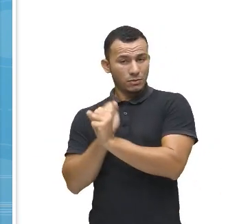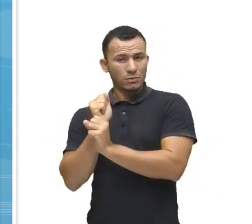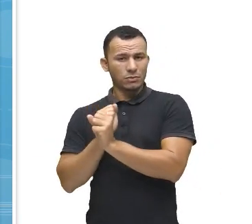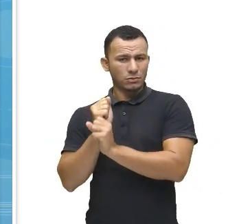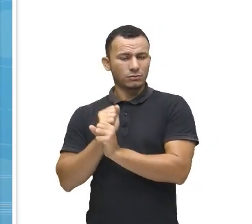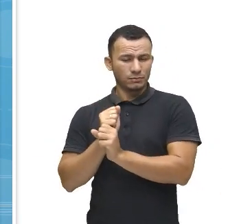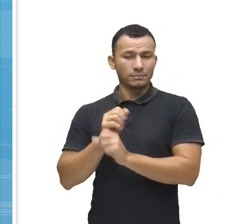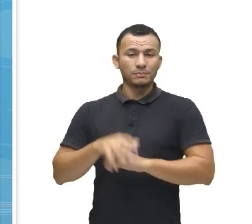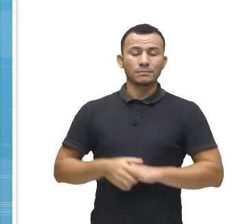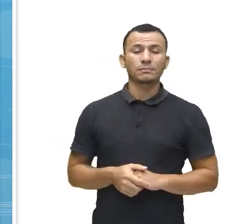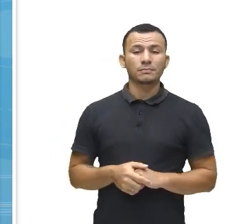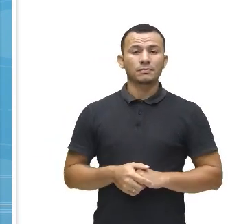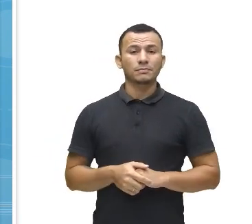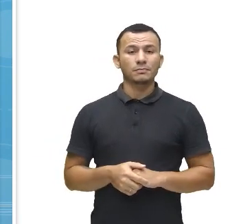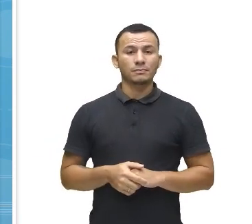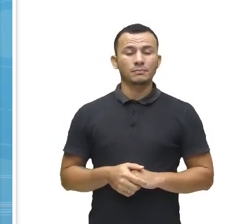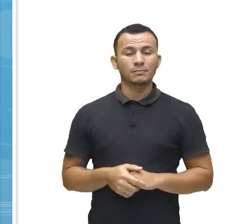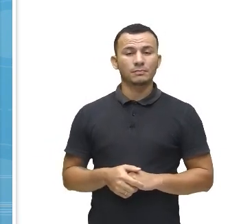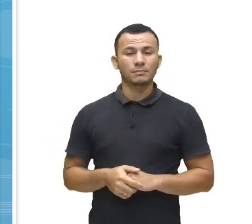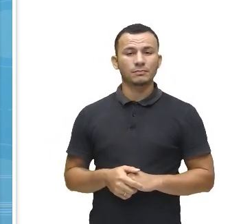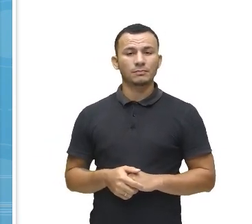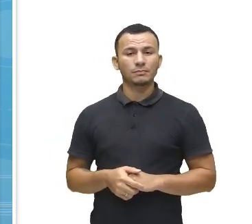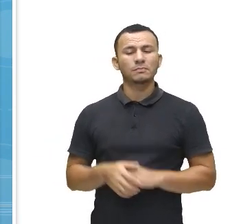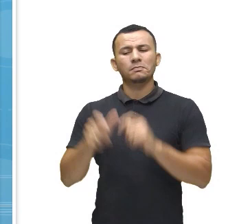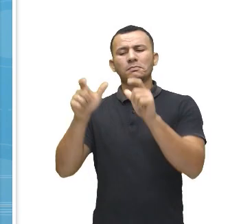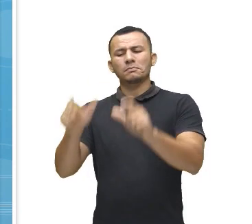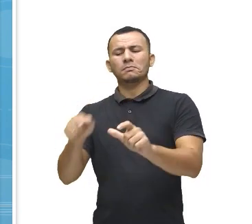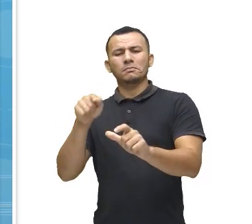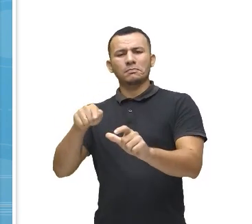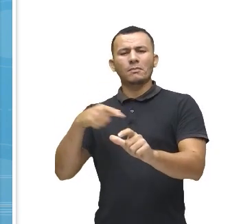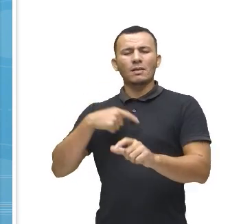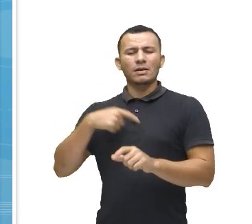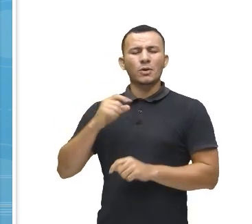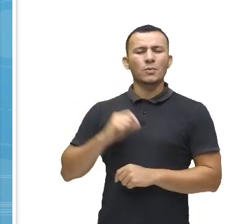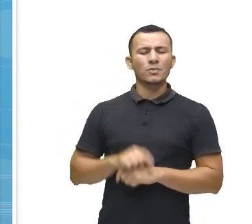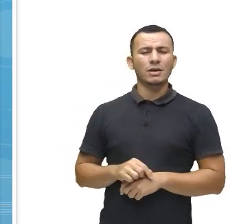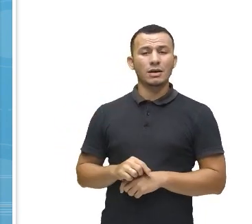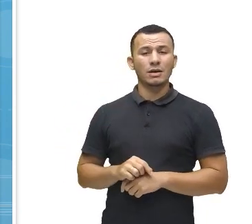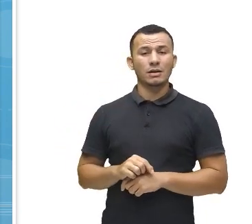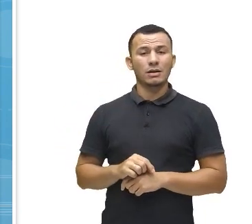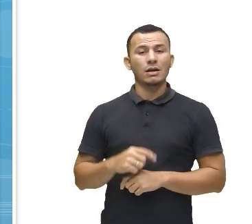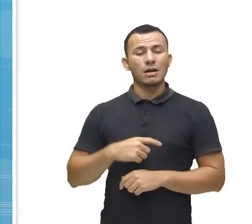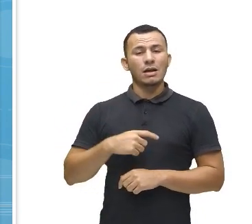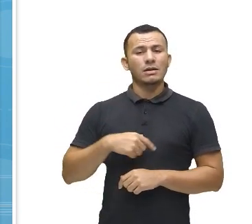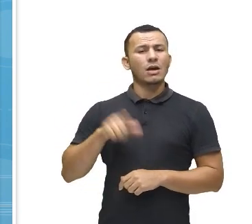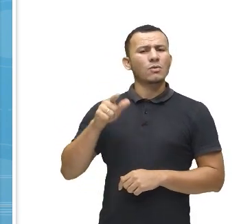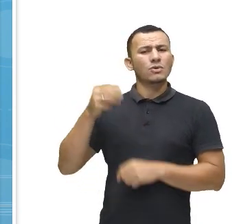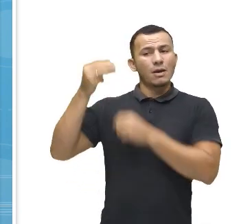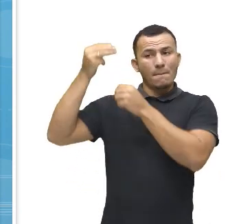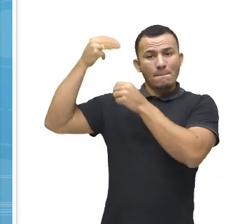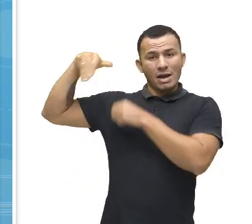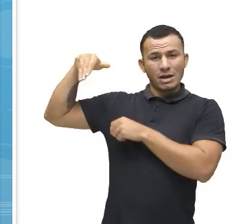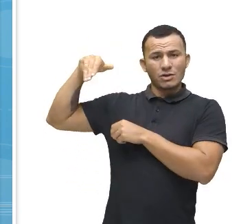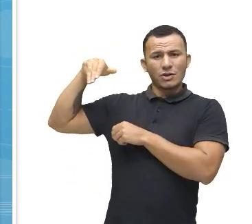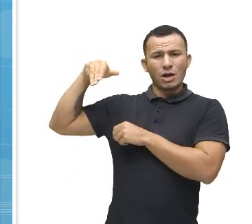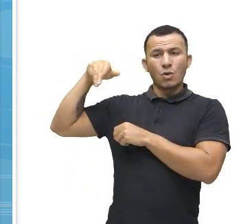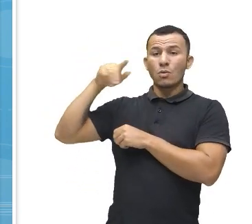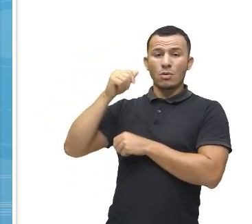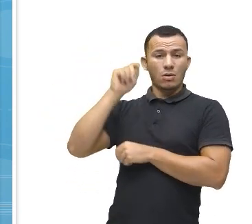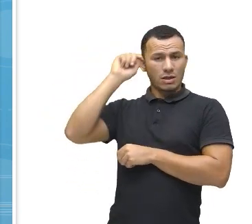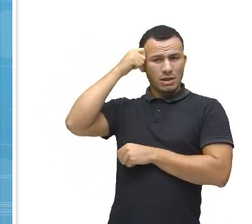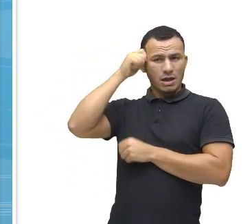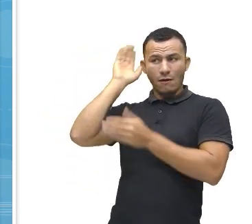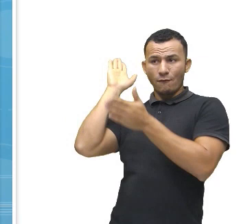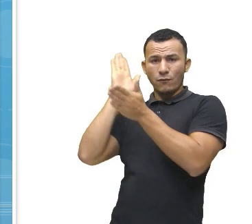dados. Naquele lugar foi formado a partir da vinda de uma escrava do estado do Maranhão, que veio fugir do Maranhão para